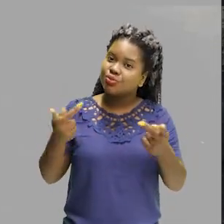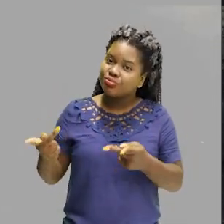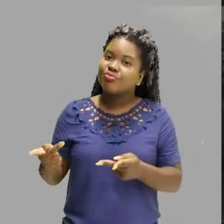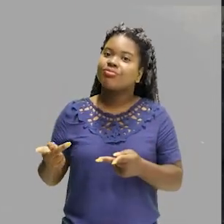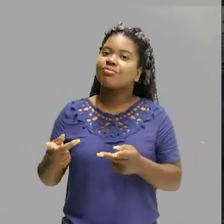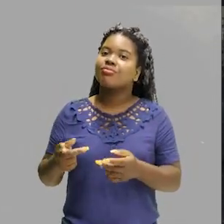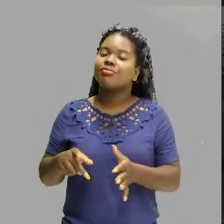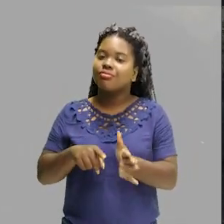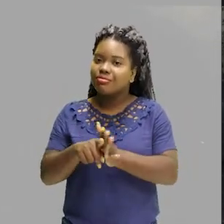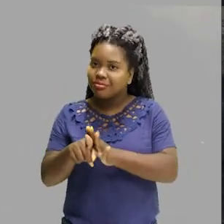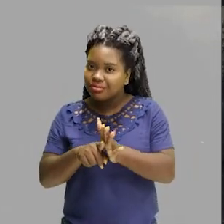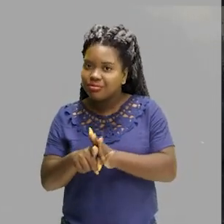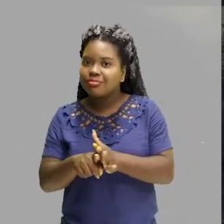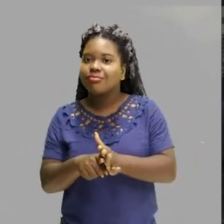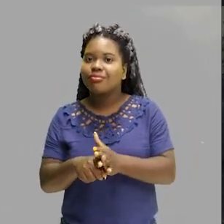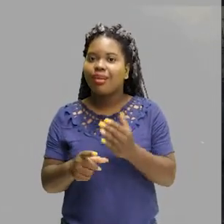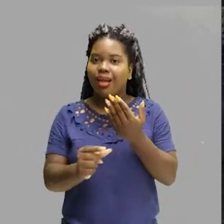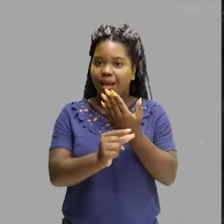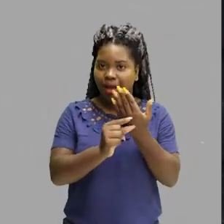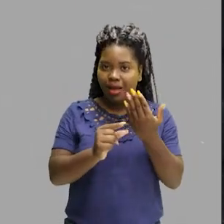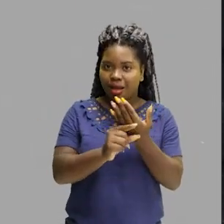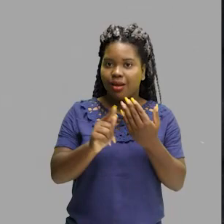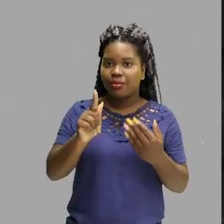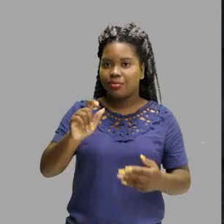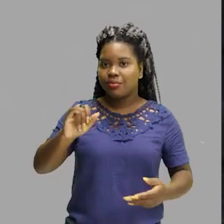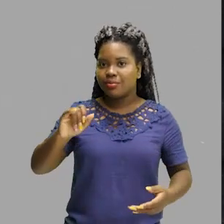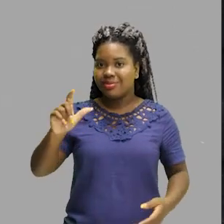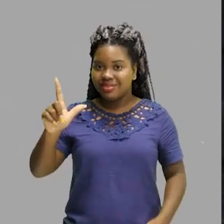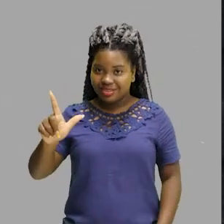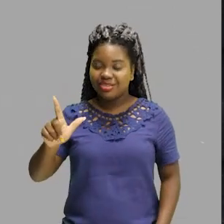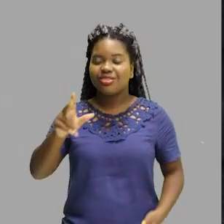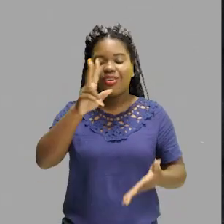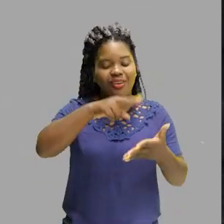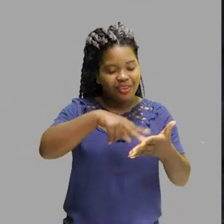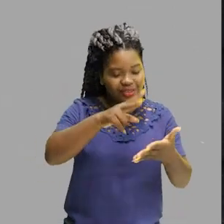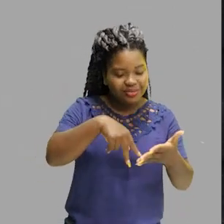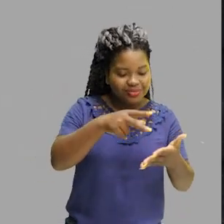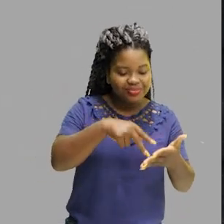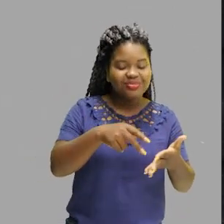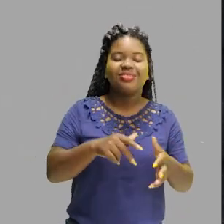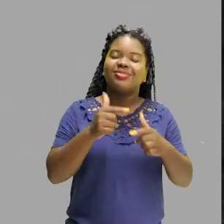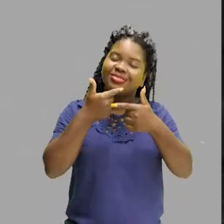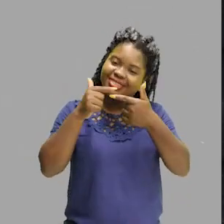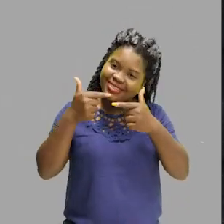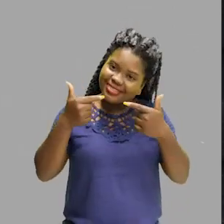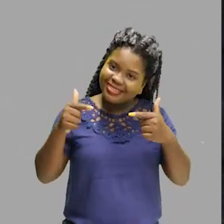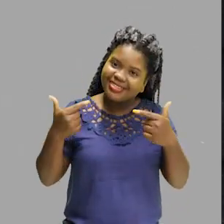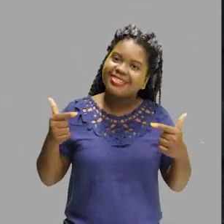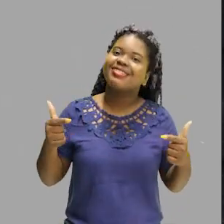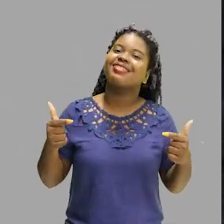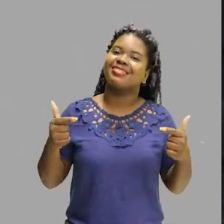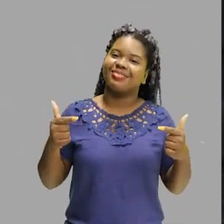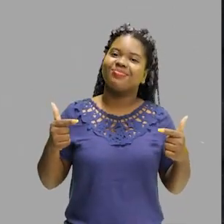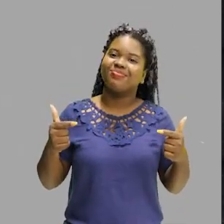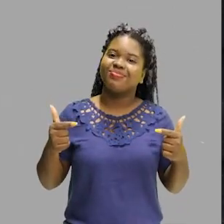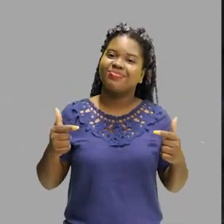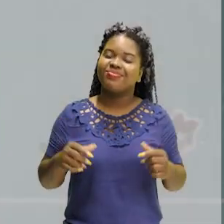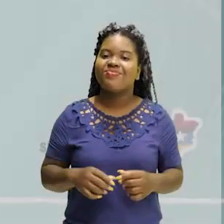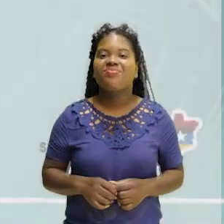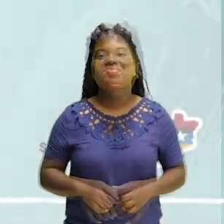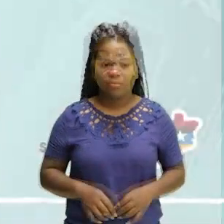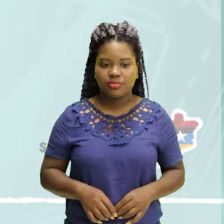busca, O Alto da Barca do Inferno, e ler, que você vai se divertir bastante. Com certeza vai ter muitas reflexões a fazer, tá